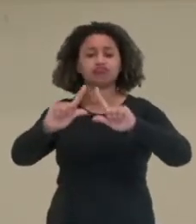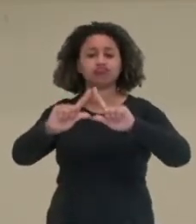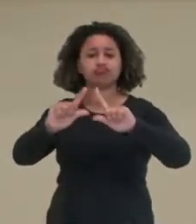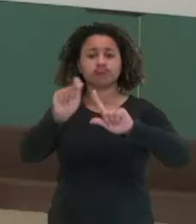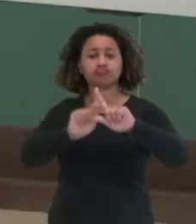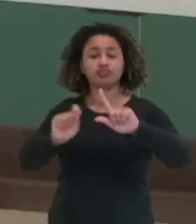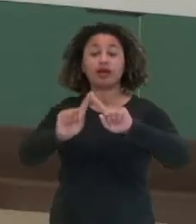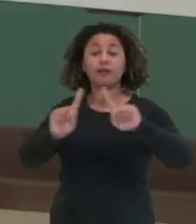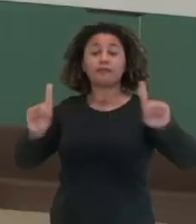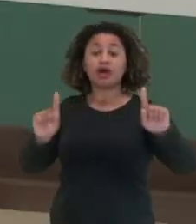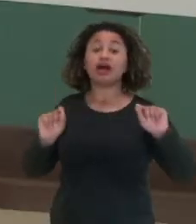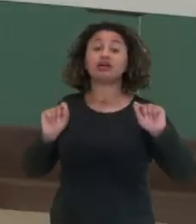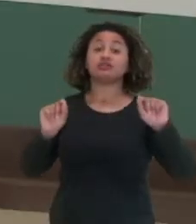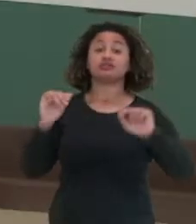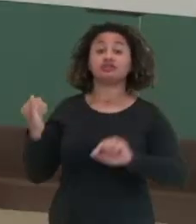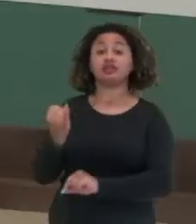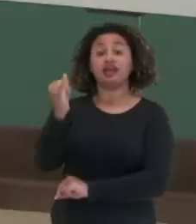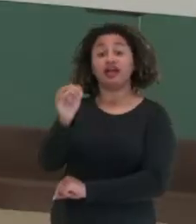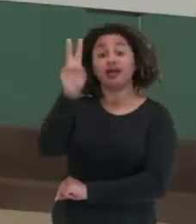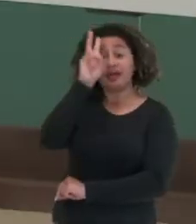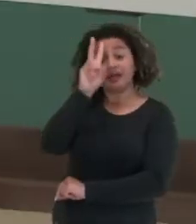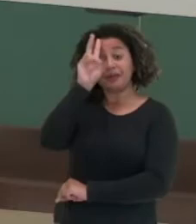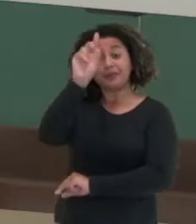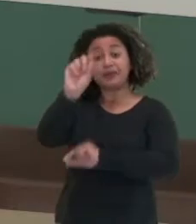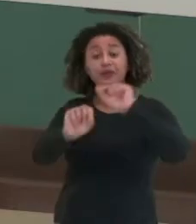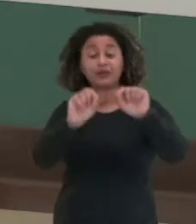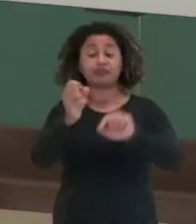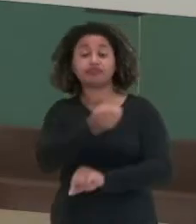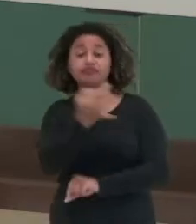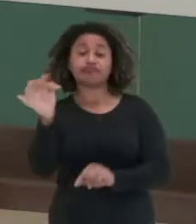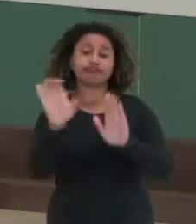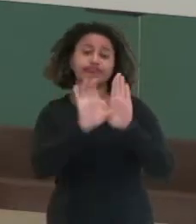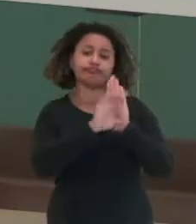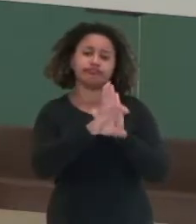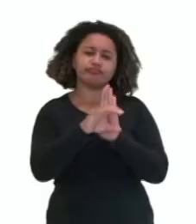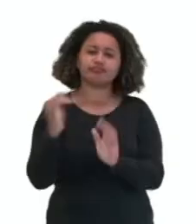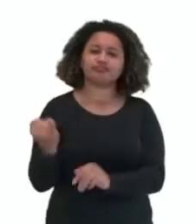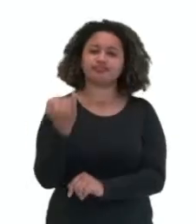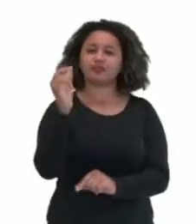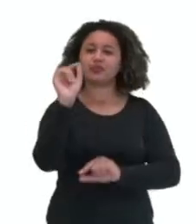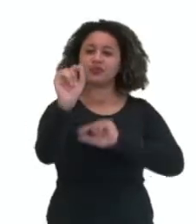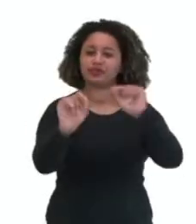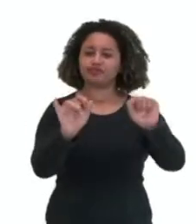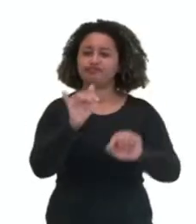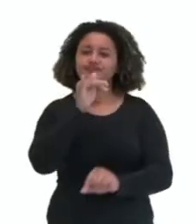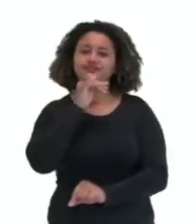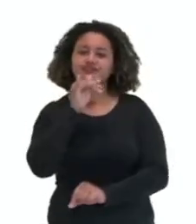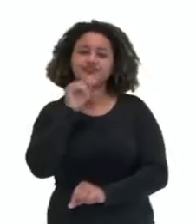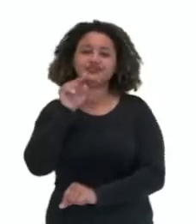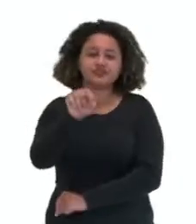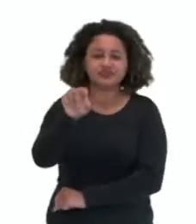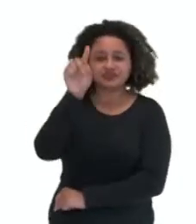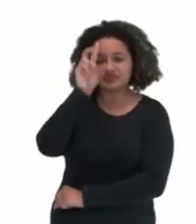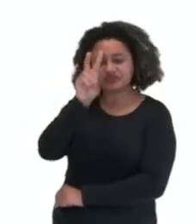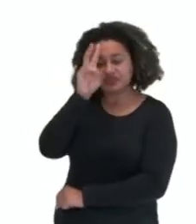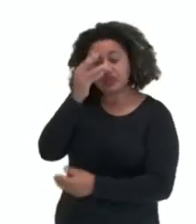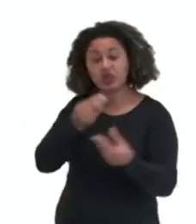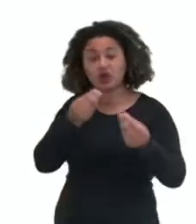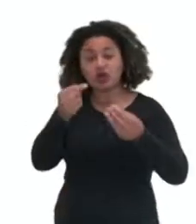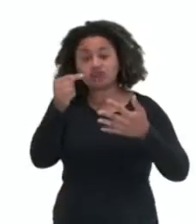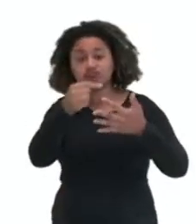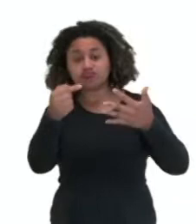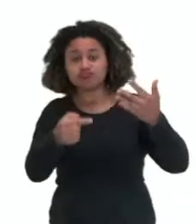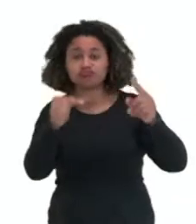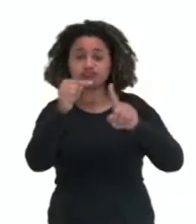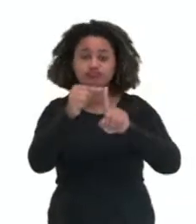No entanto, é preciso lembrarmos sobre alguns conceitos. Por exemplo, você lembra como